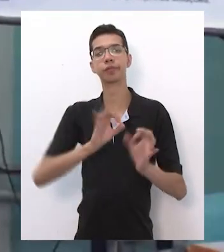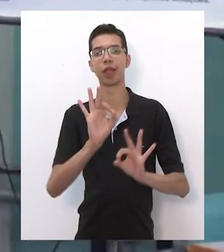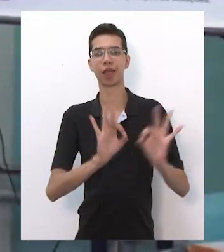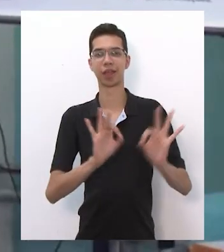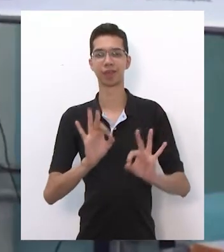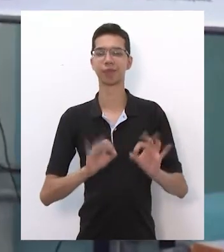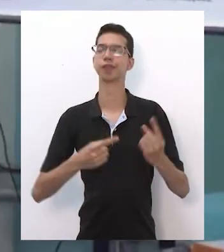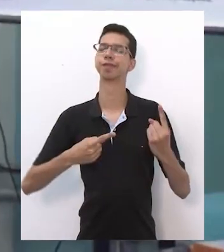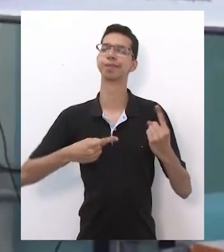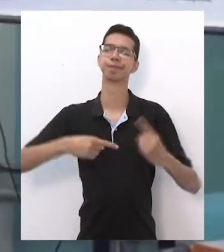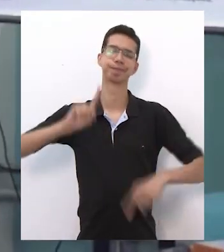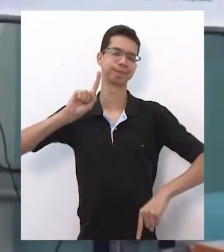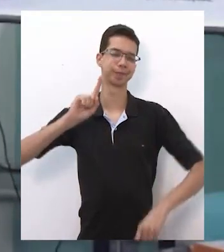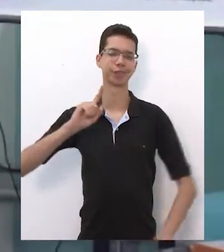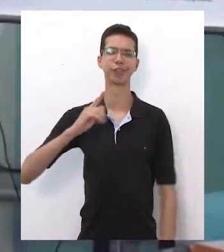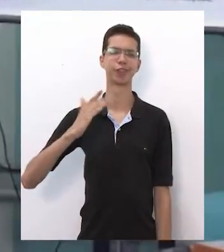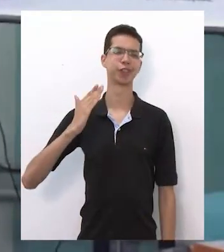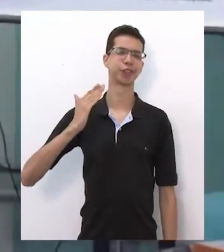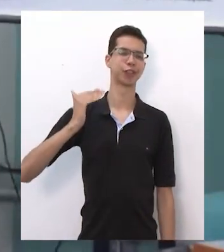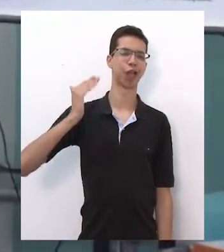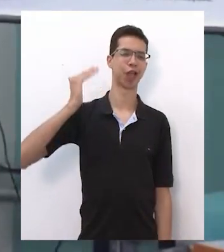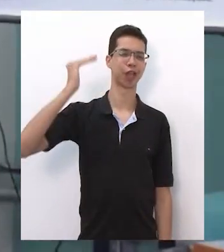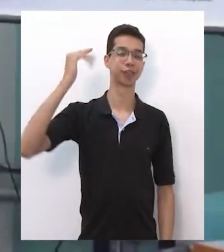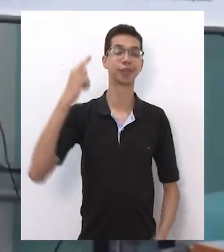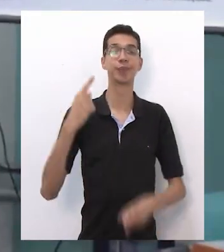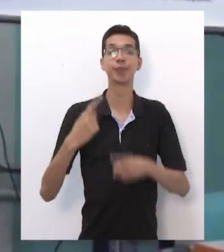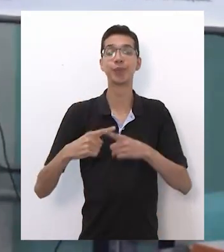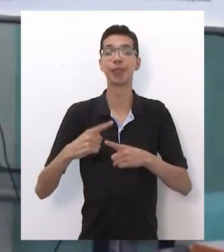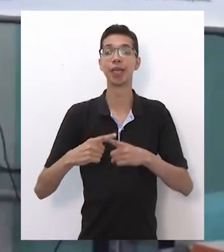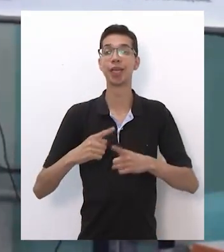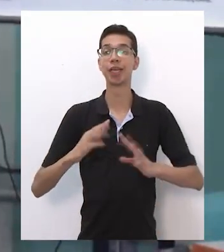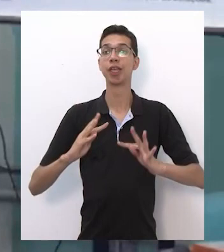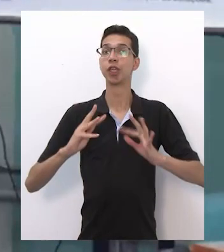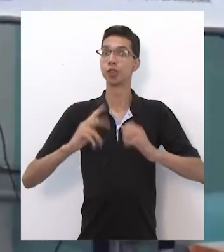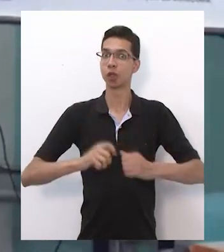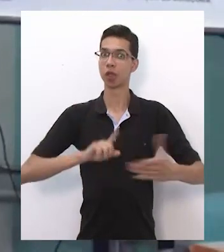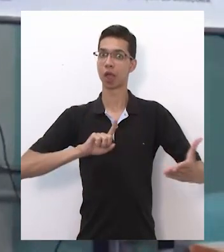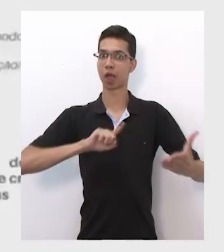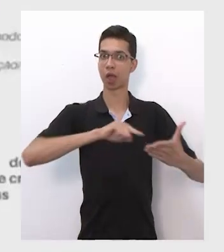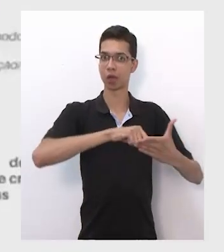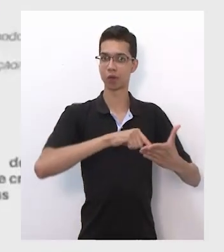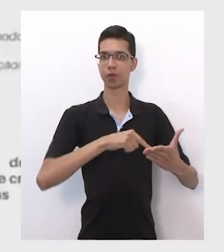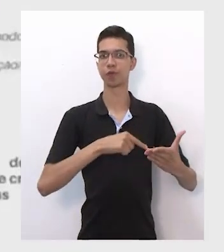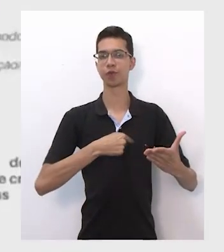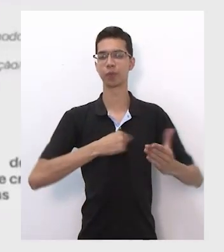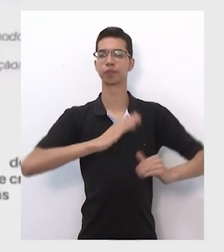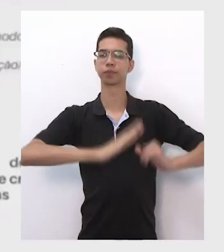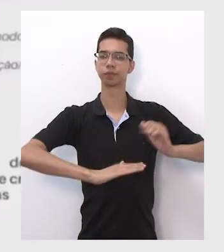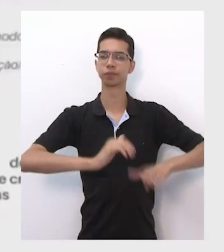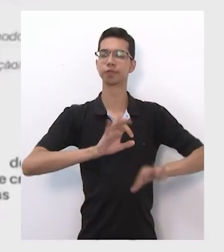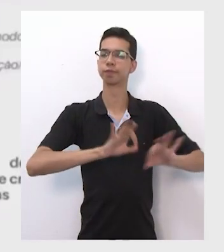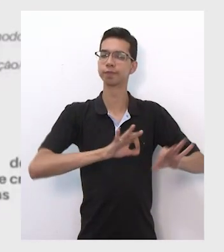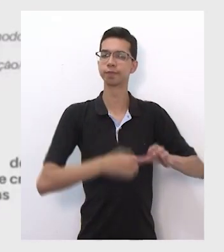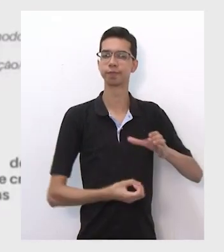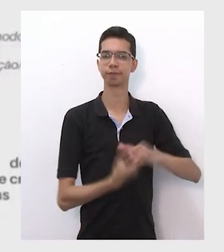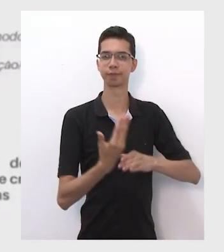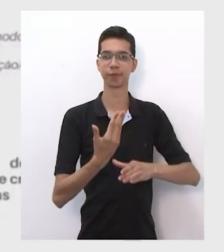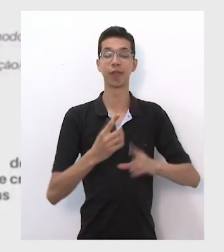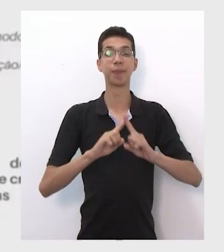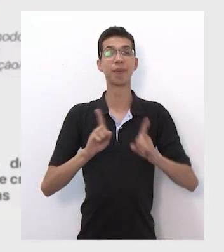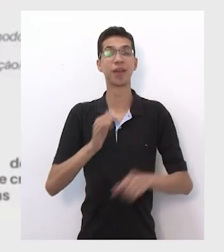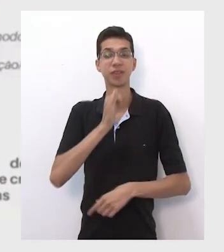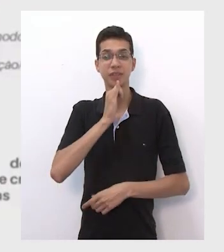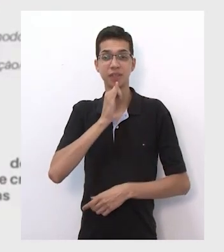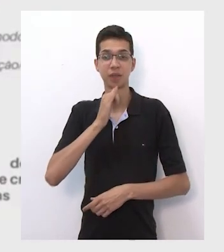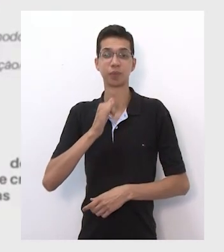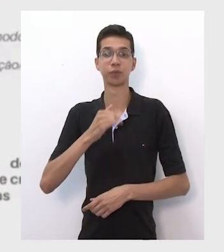Aí eu vou para a fase de implementar, levo para todo o meu alvo, né? Coloco em prática. Só que quando eu vou para a fase de implementar,